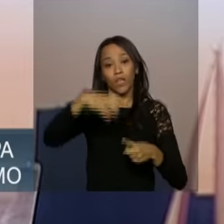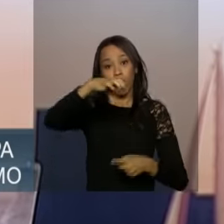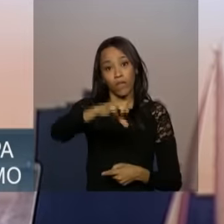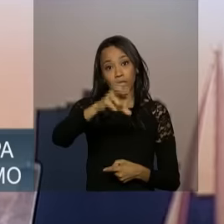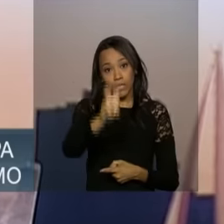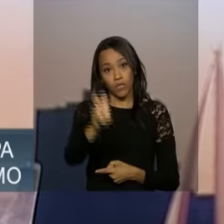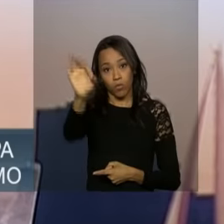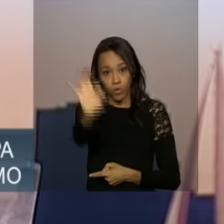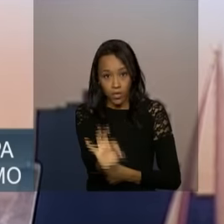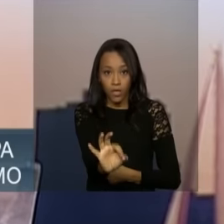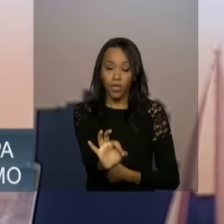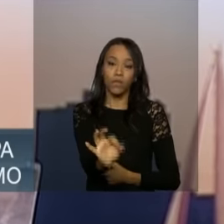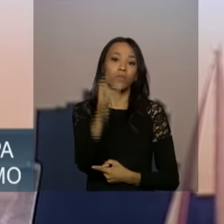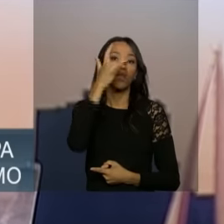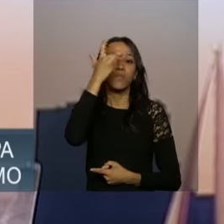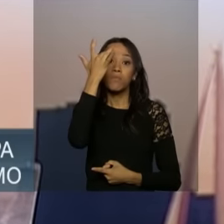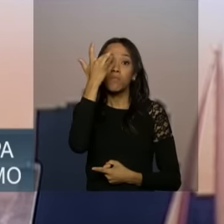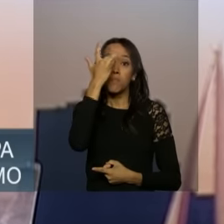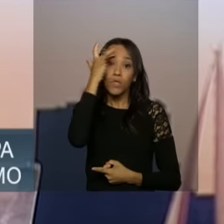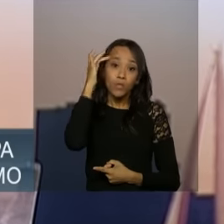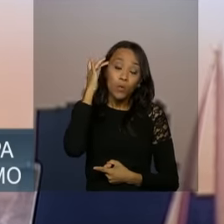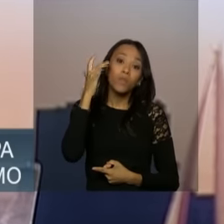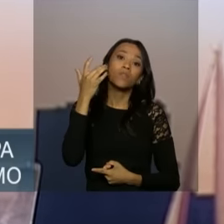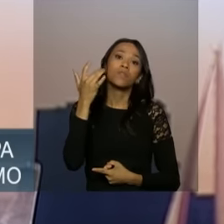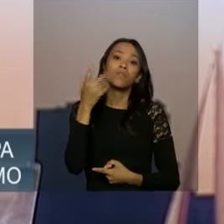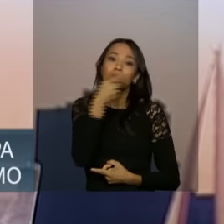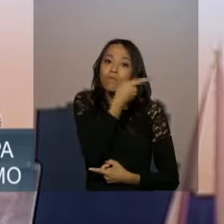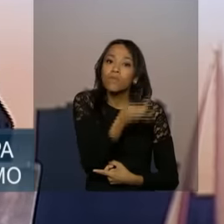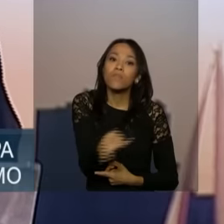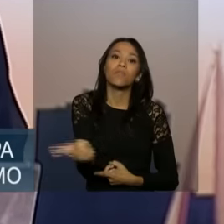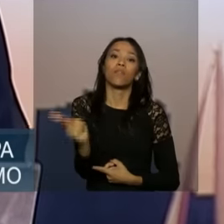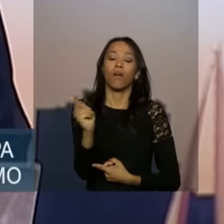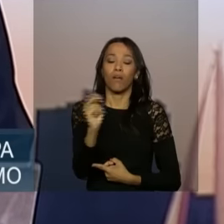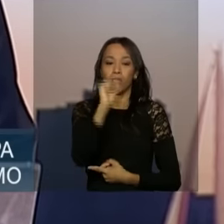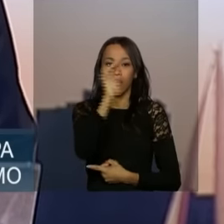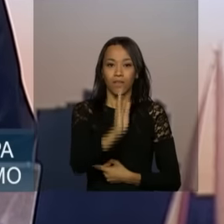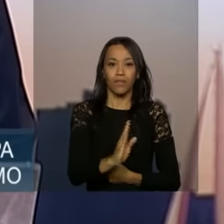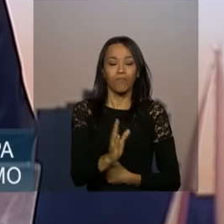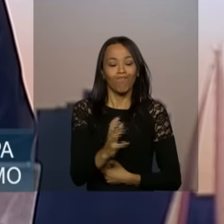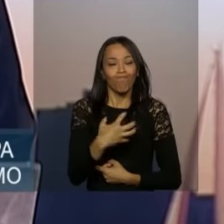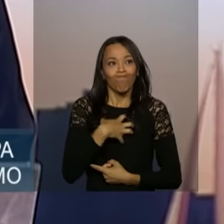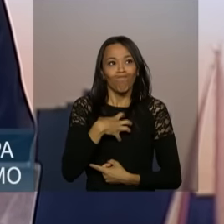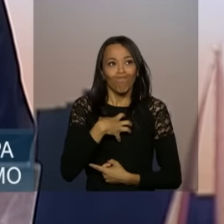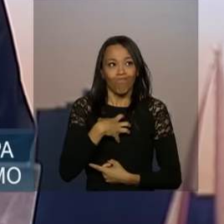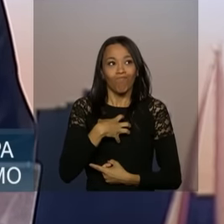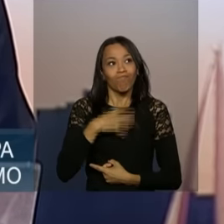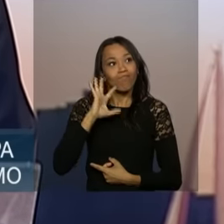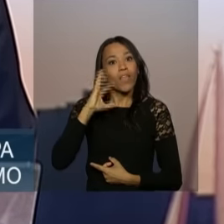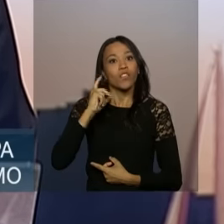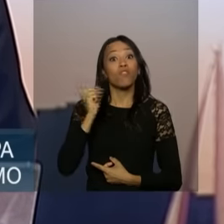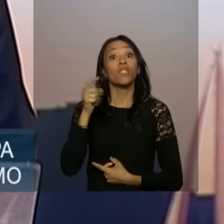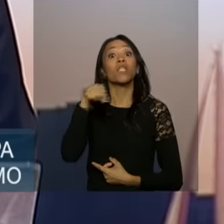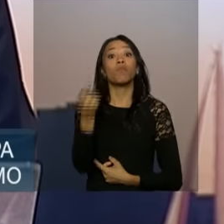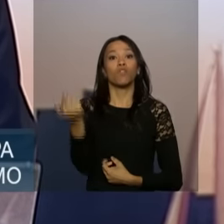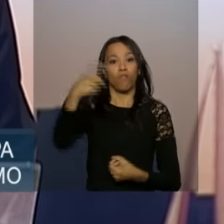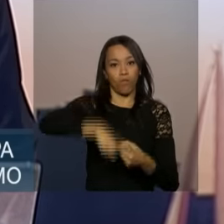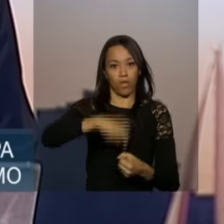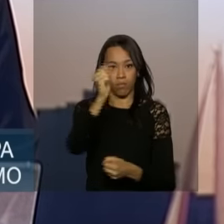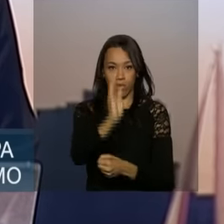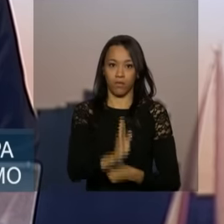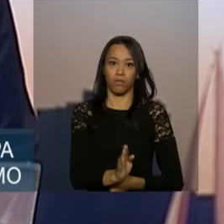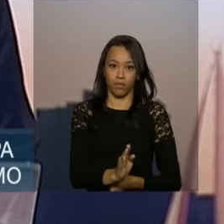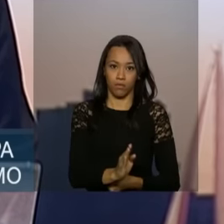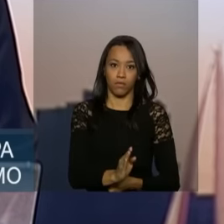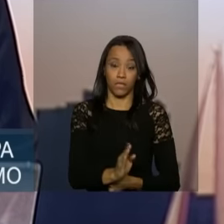95% dos visitantes internacionais que vieram ao Brasil manifestaram a intenção de voltar. Uma